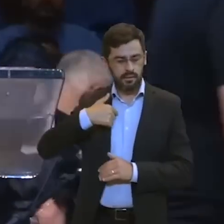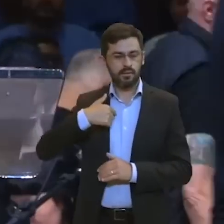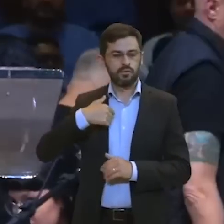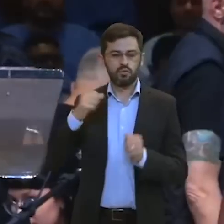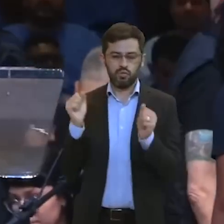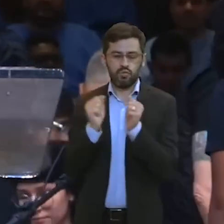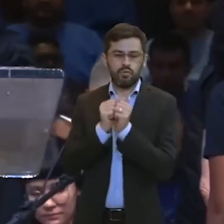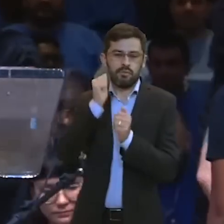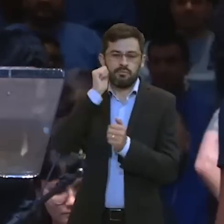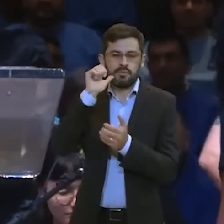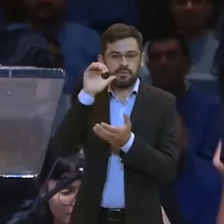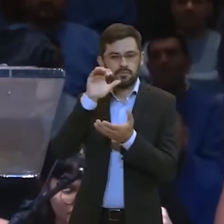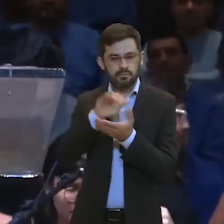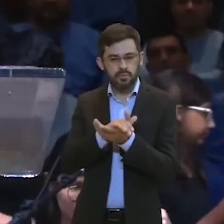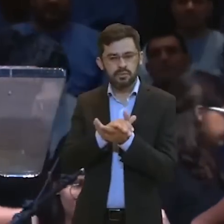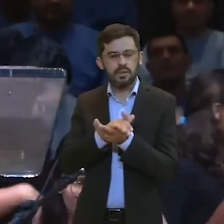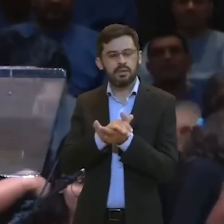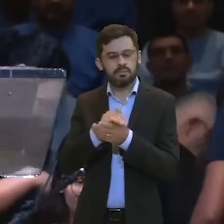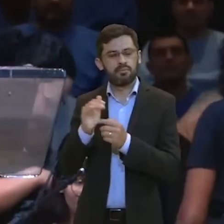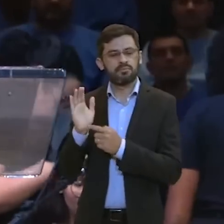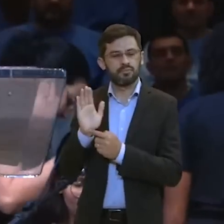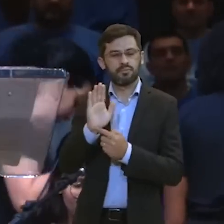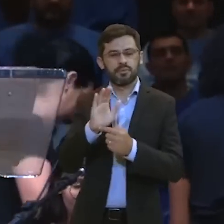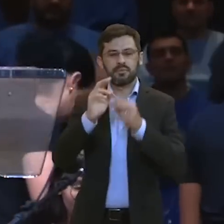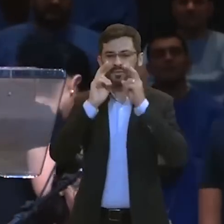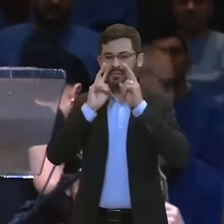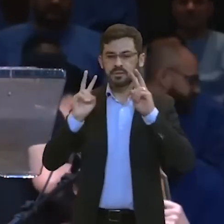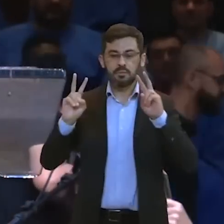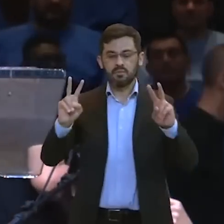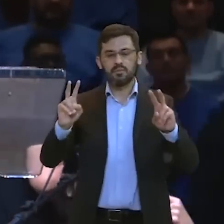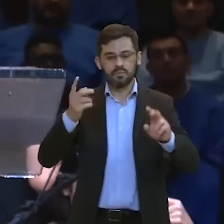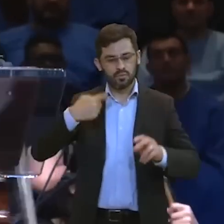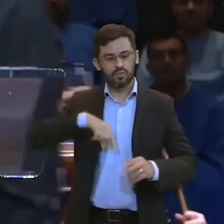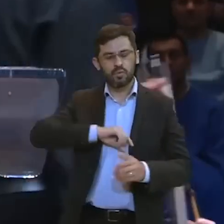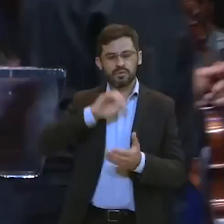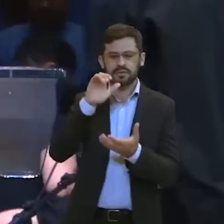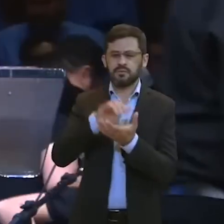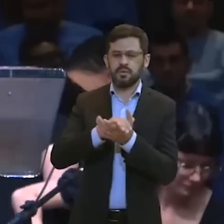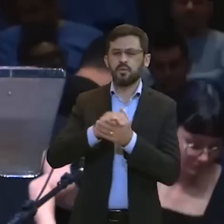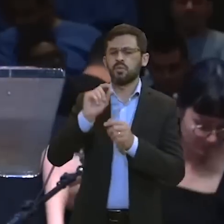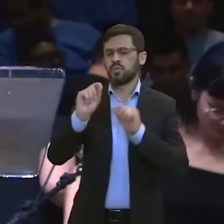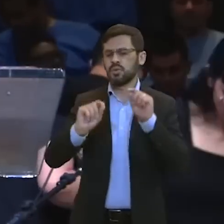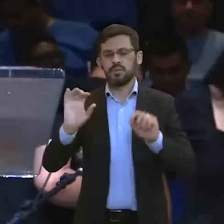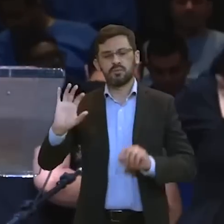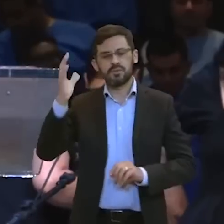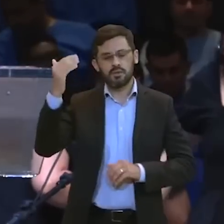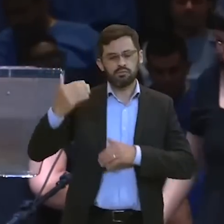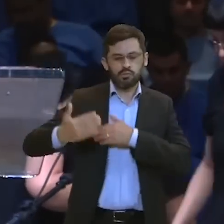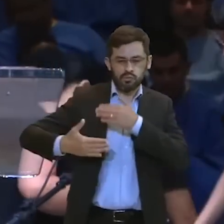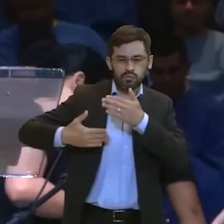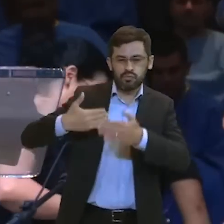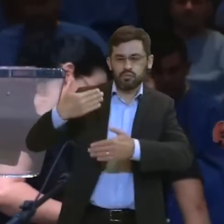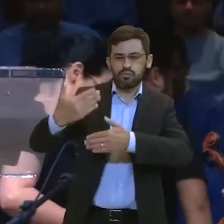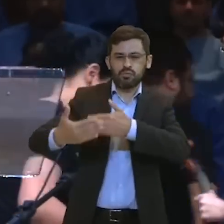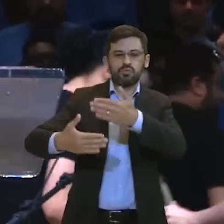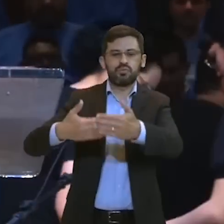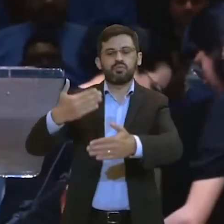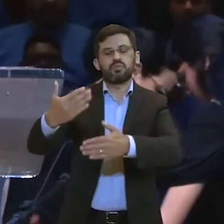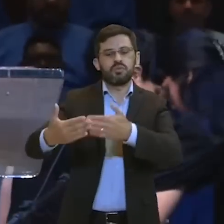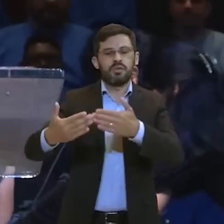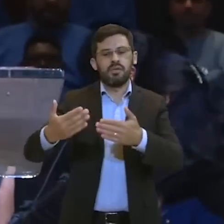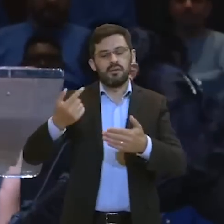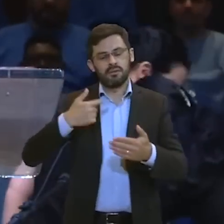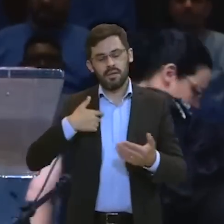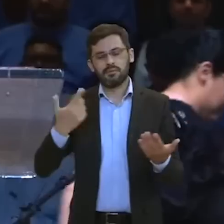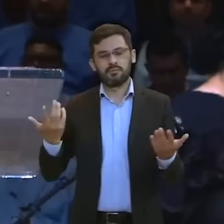esposa demos um testemunho sobre o nosso casamento, o que aconteceu, como foi, e saiu lá no